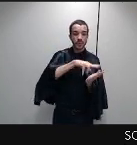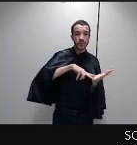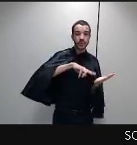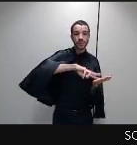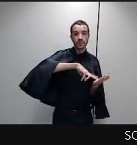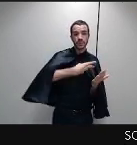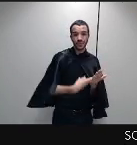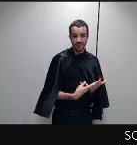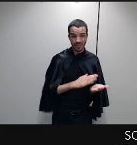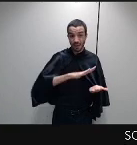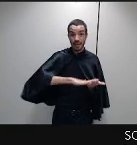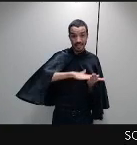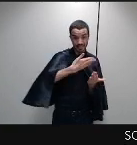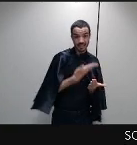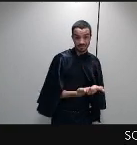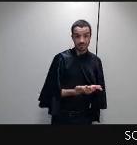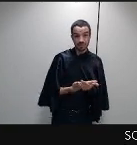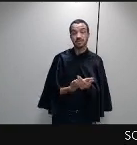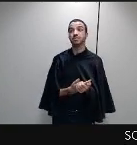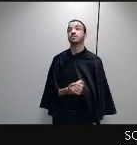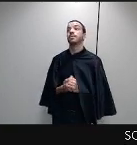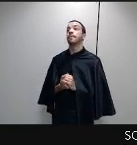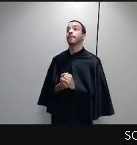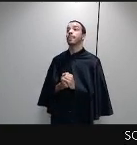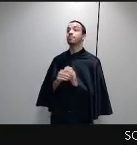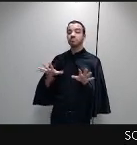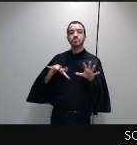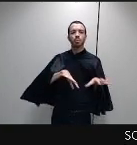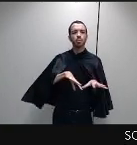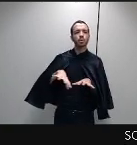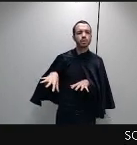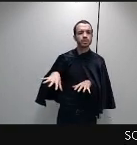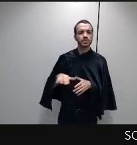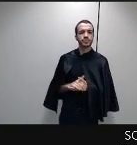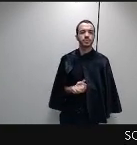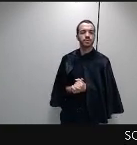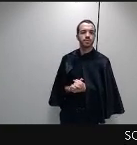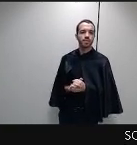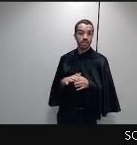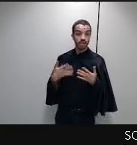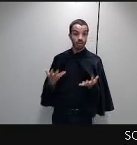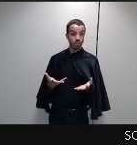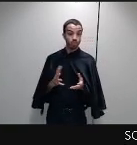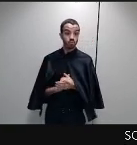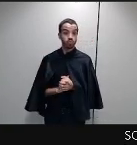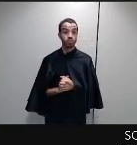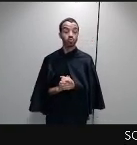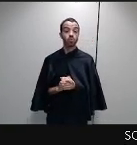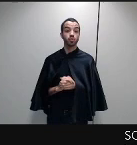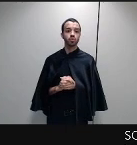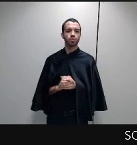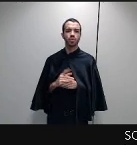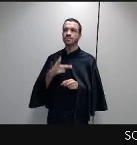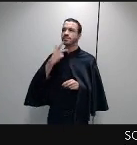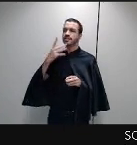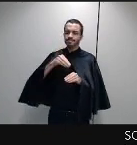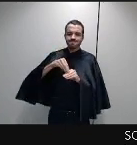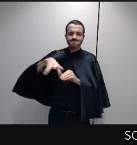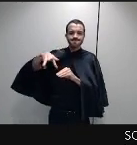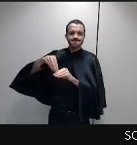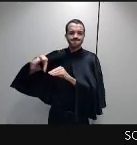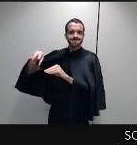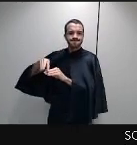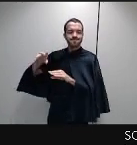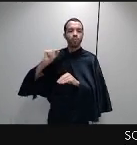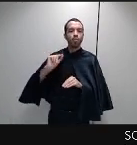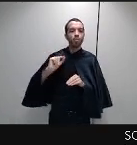ele se conseguir mas trouxe e assim o encaminhamento que tope passo agora want